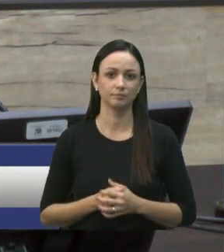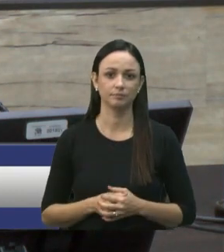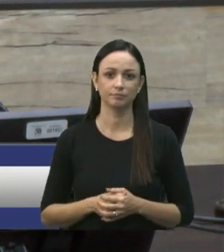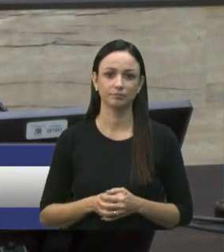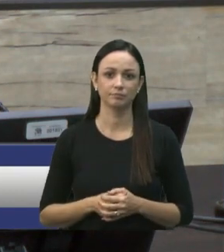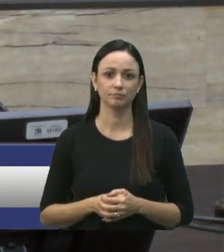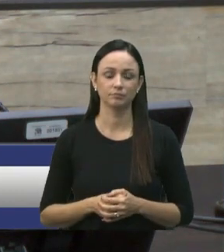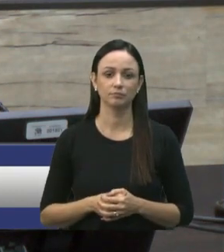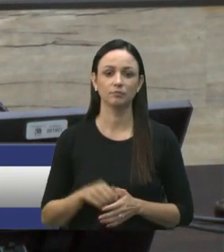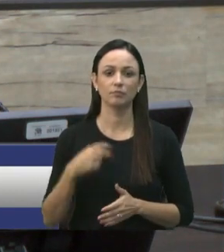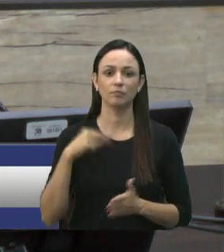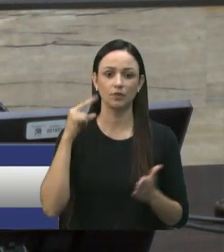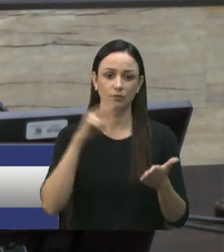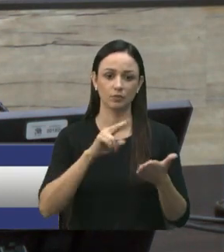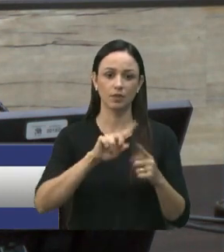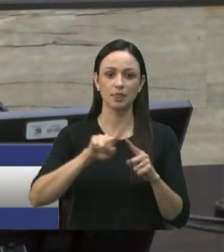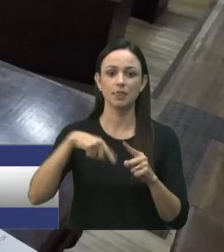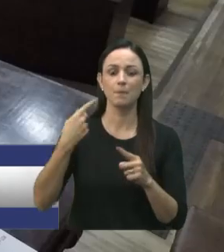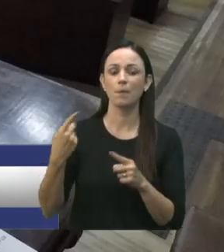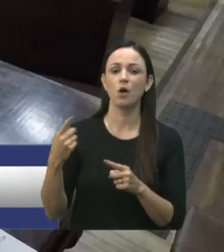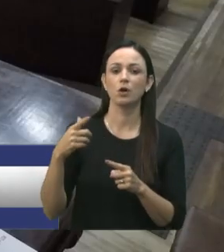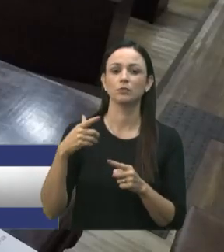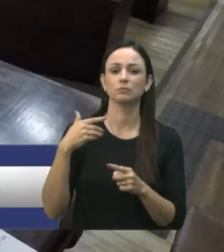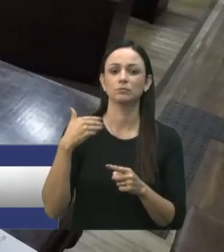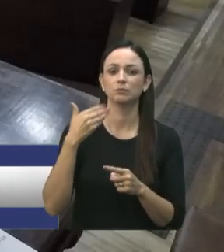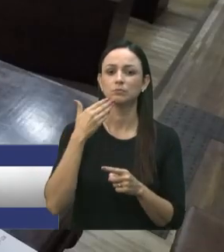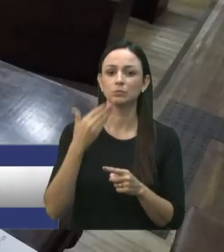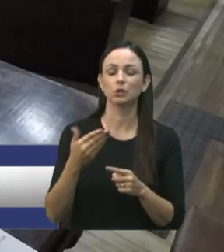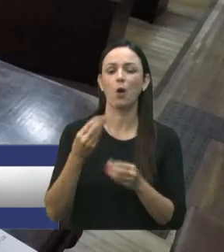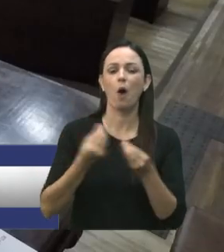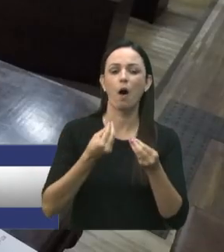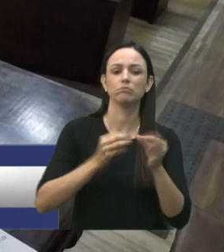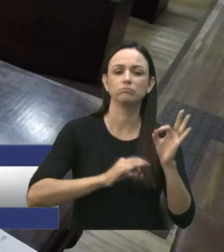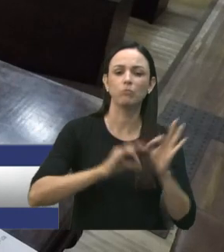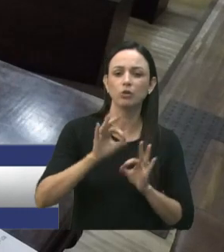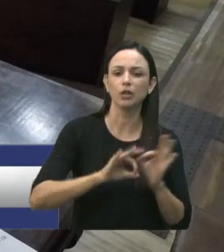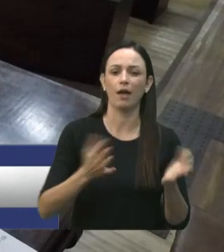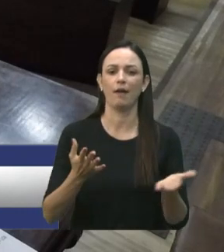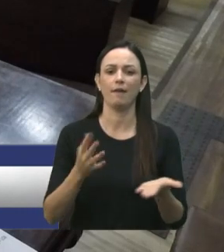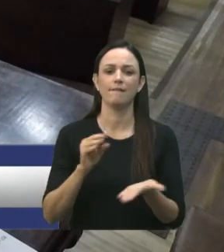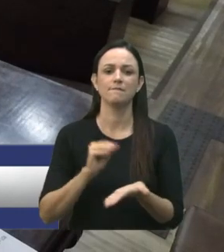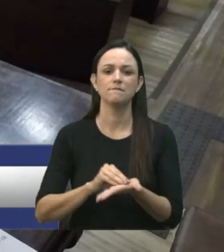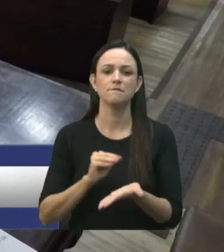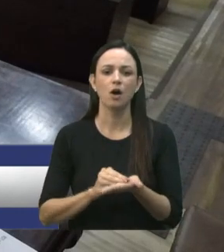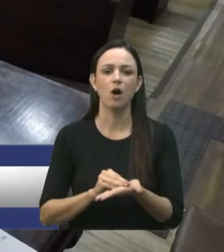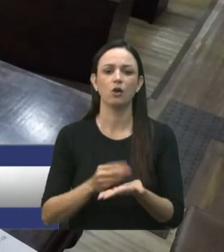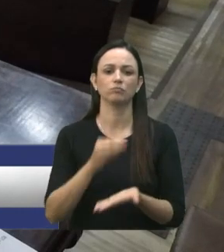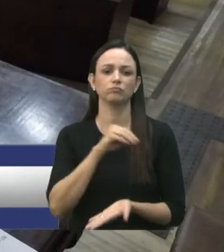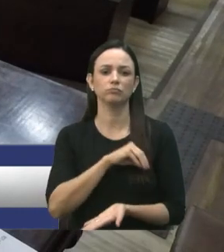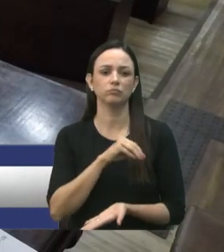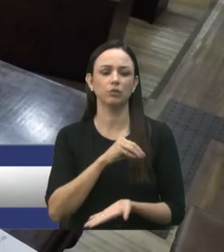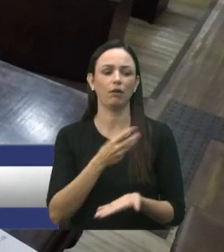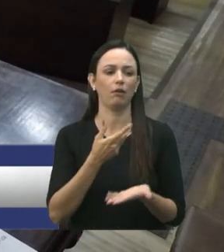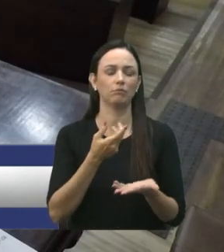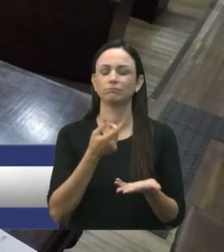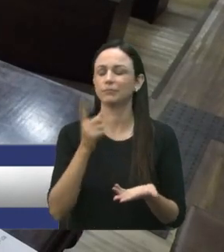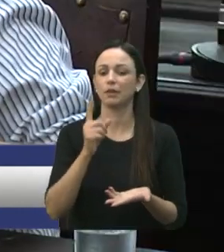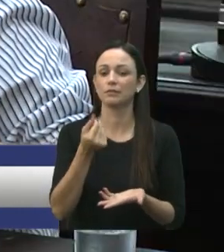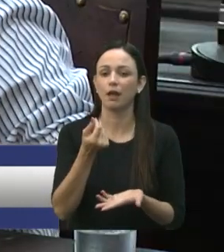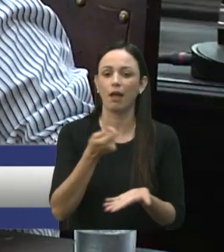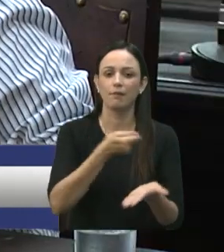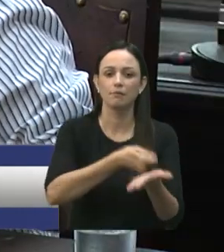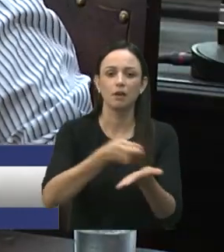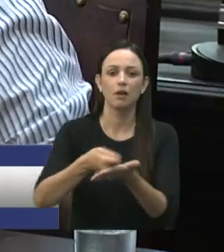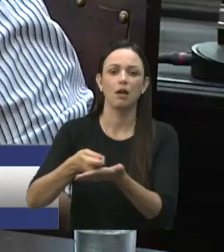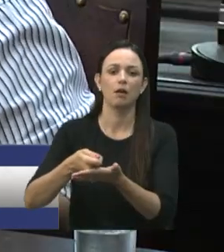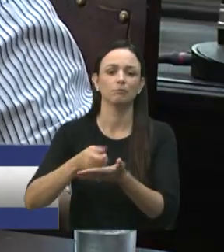gente verifica aqui, depois chega a demanda para nós sobre projetos, falta de estrutura financeira para poder tocar projetos, algumas